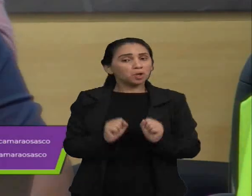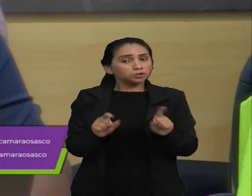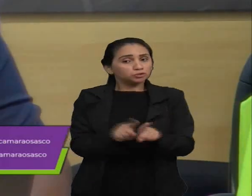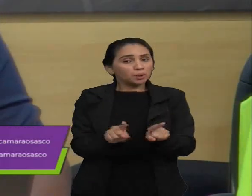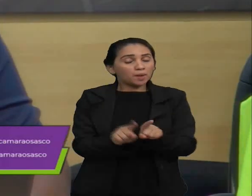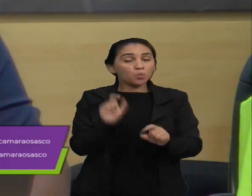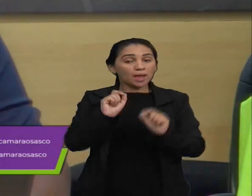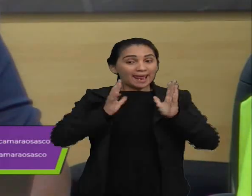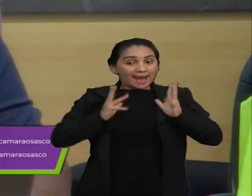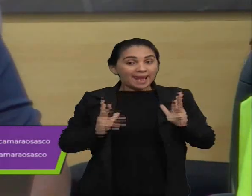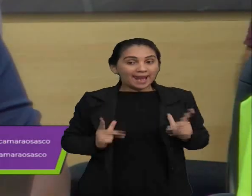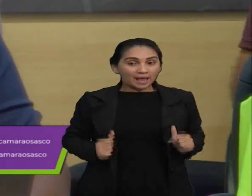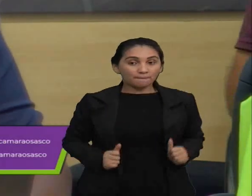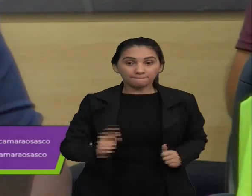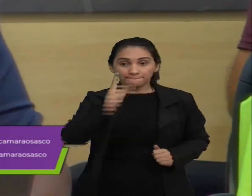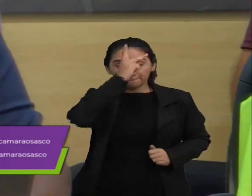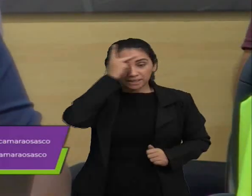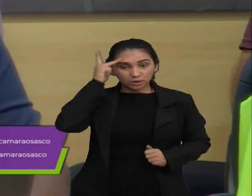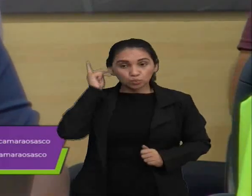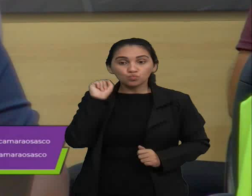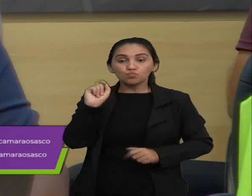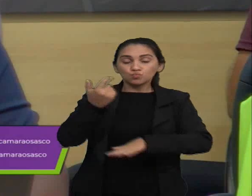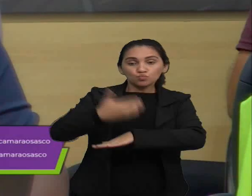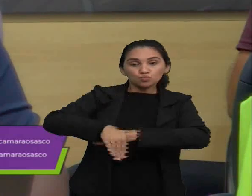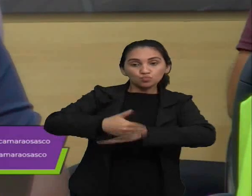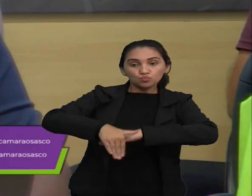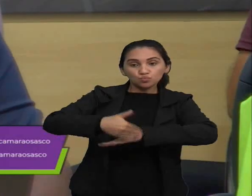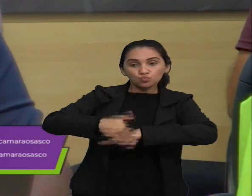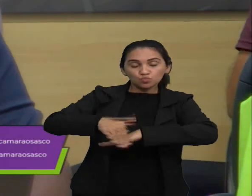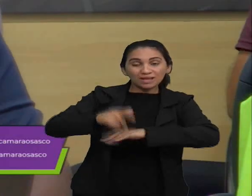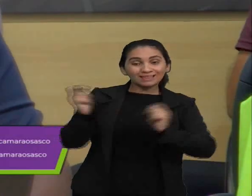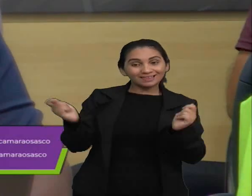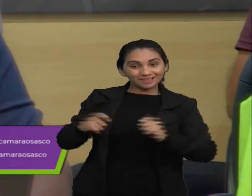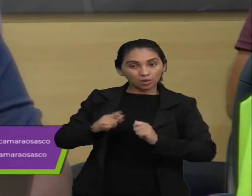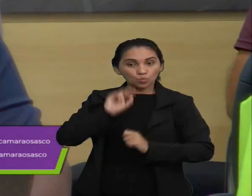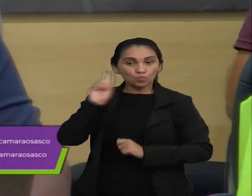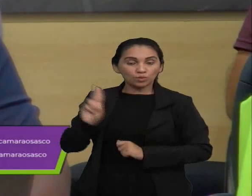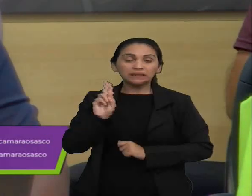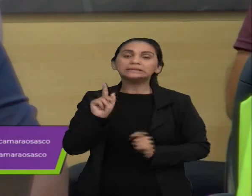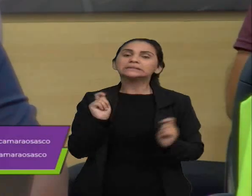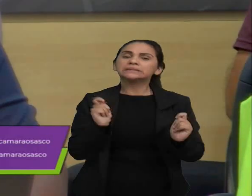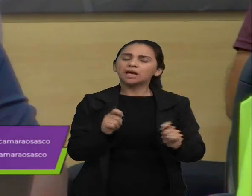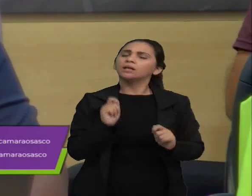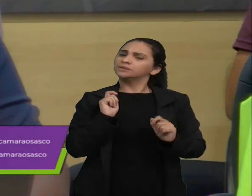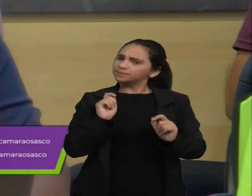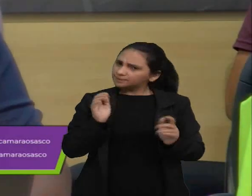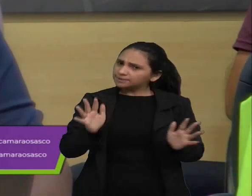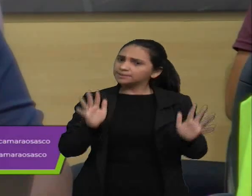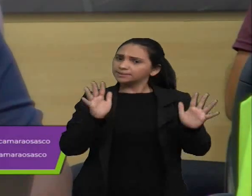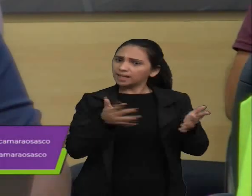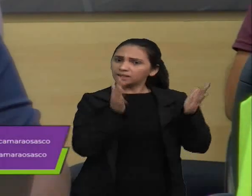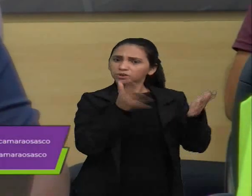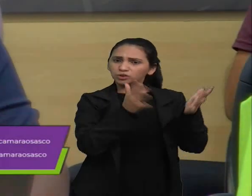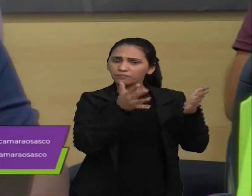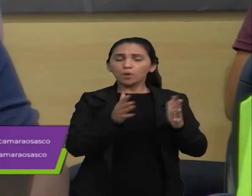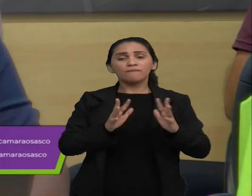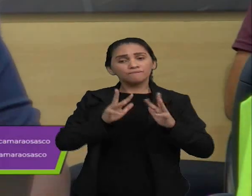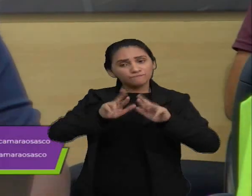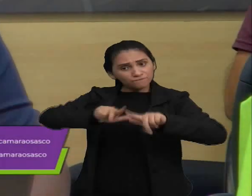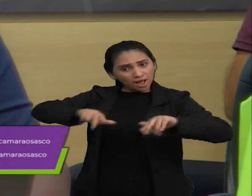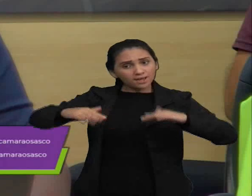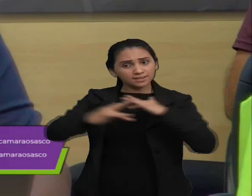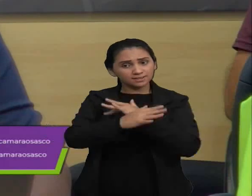a higiene de pessoas que estão em situação de rua. Serviço que deveria ser incentivado em todas as cidades,